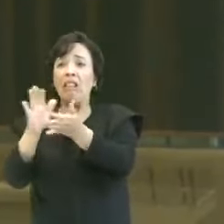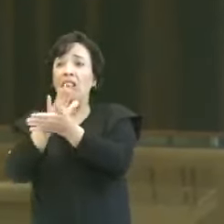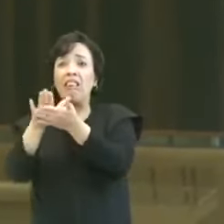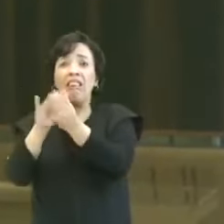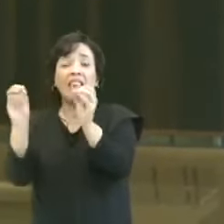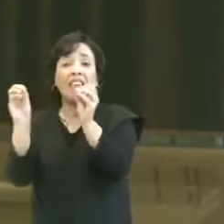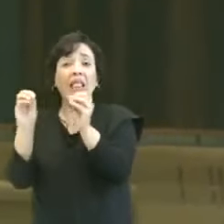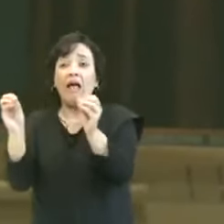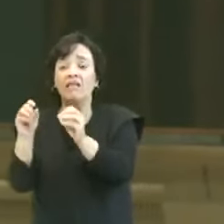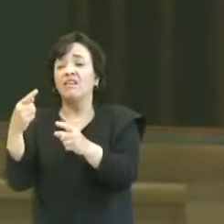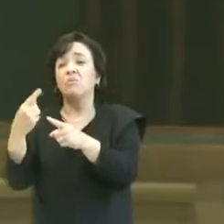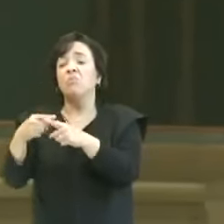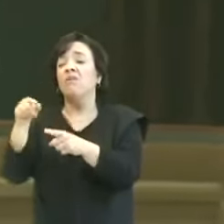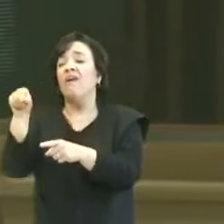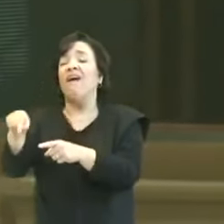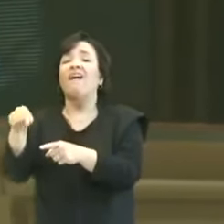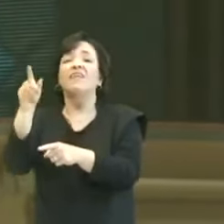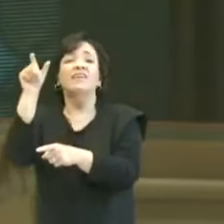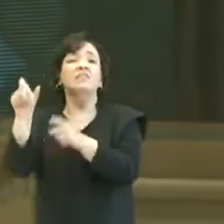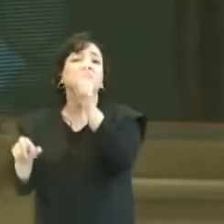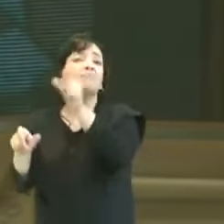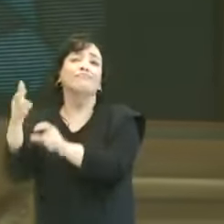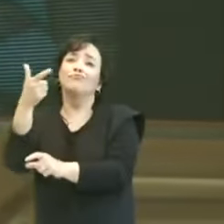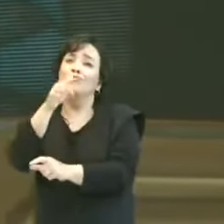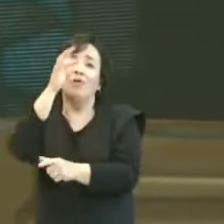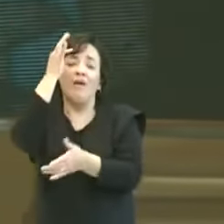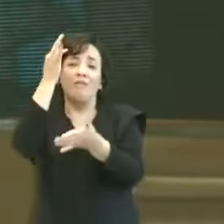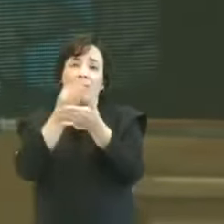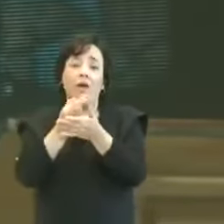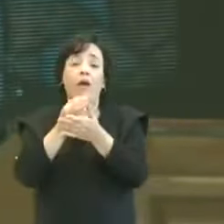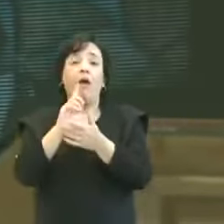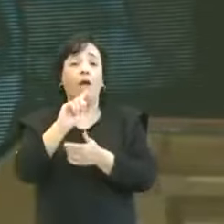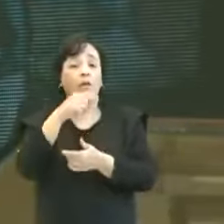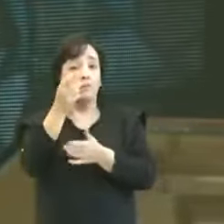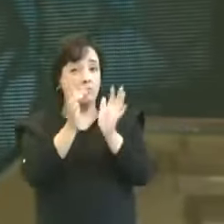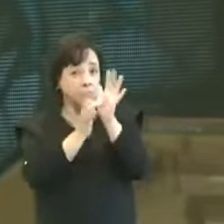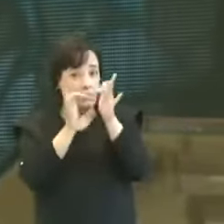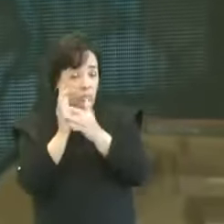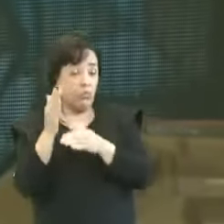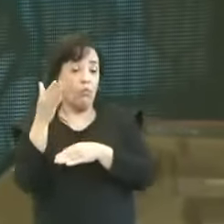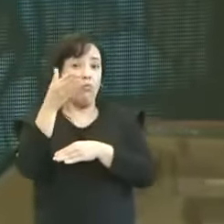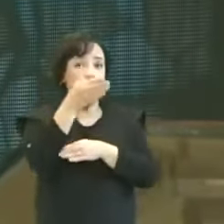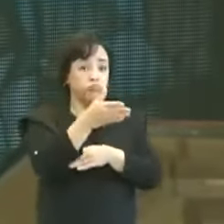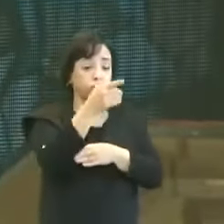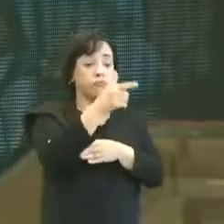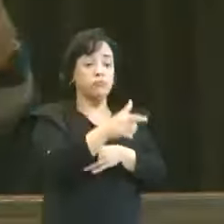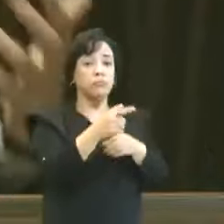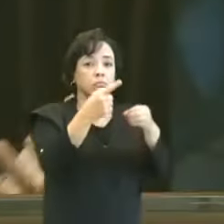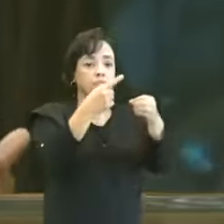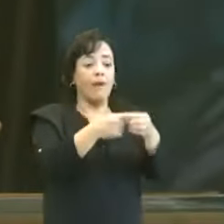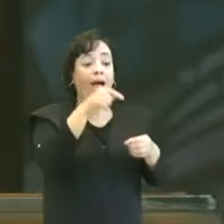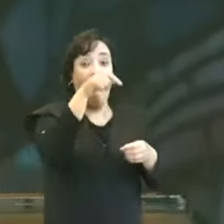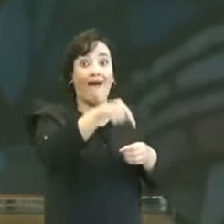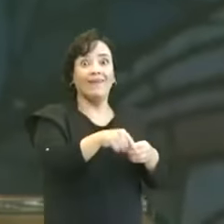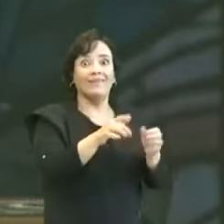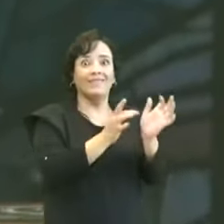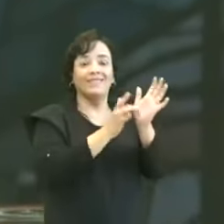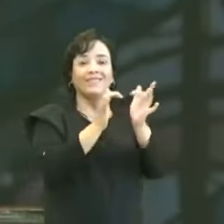Depois ele vai a outro lugar, e muitos milagres acontecem. E eu fiquei